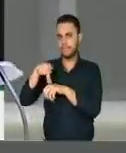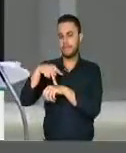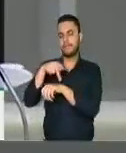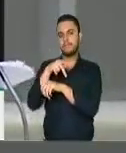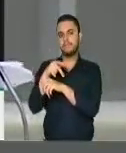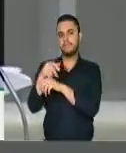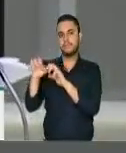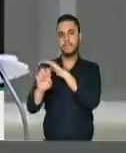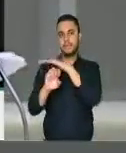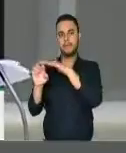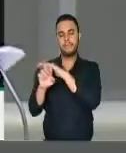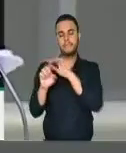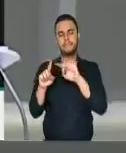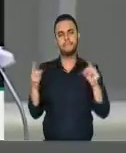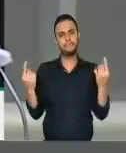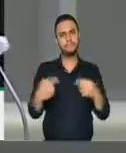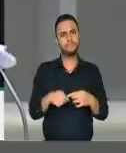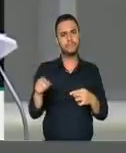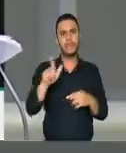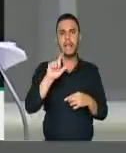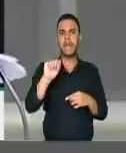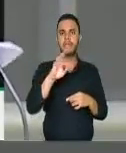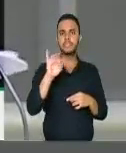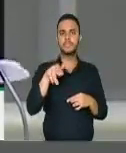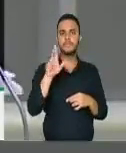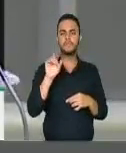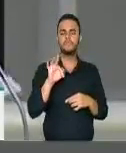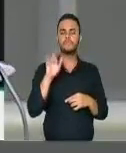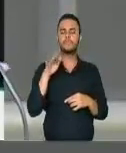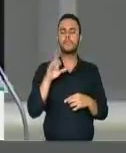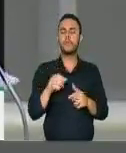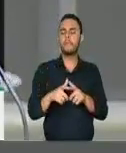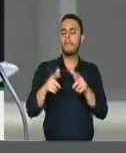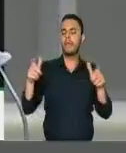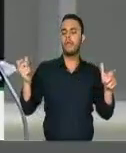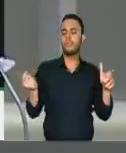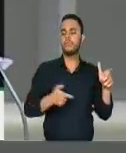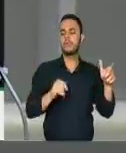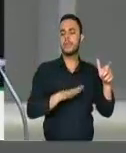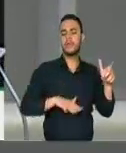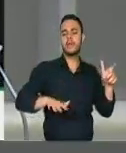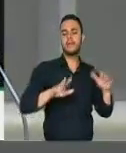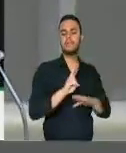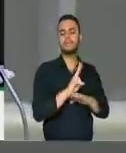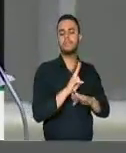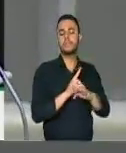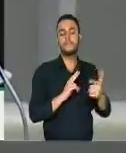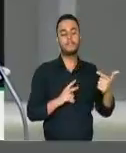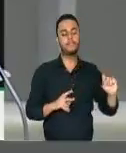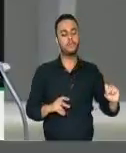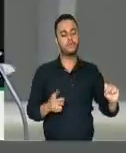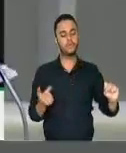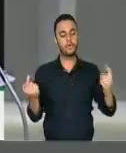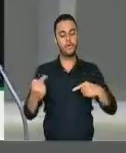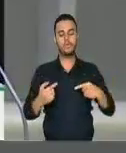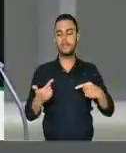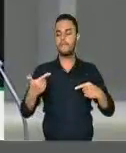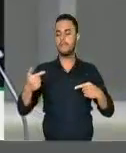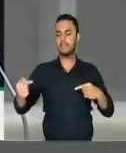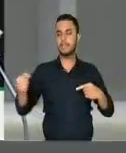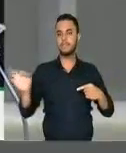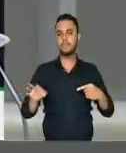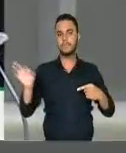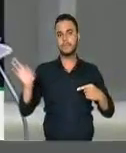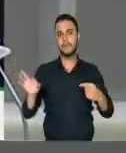ocupam mais área do que as unidades de conservação, 28% contra 27% para